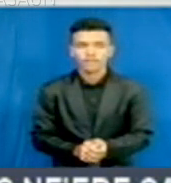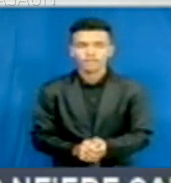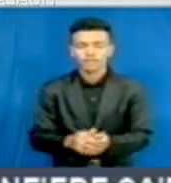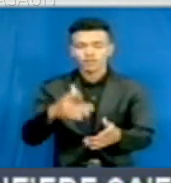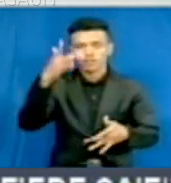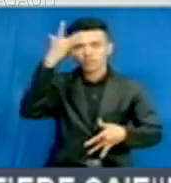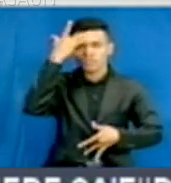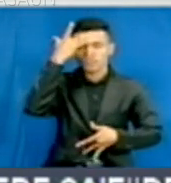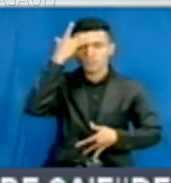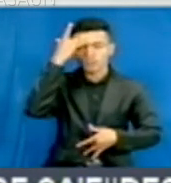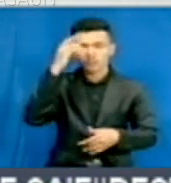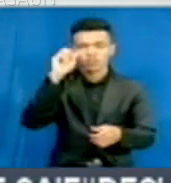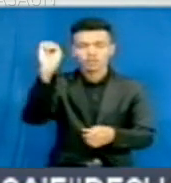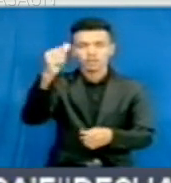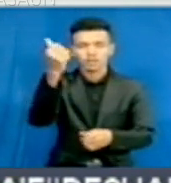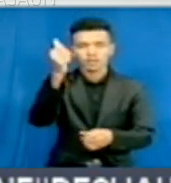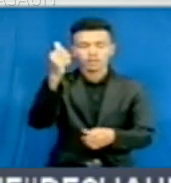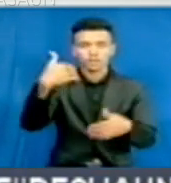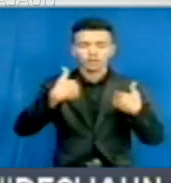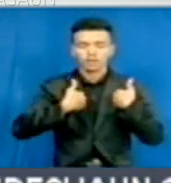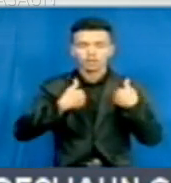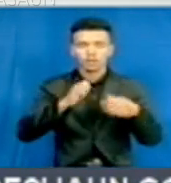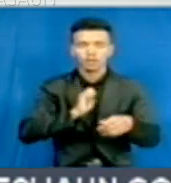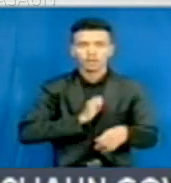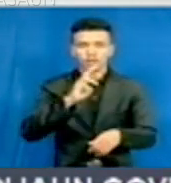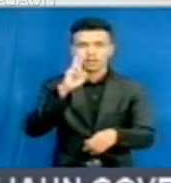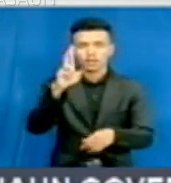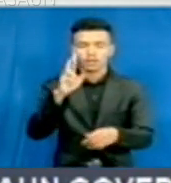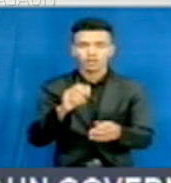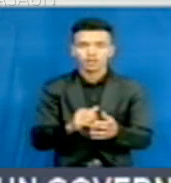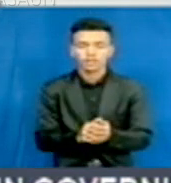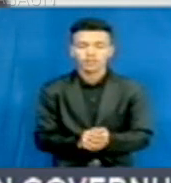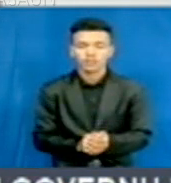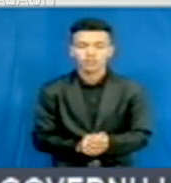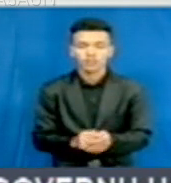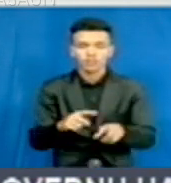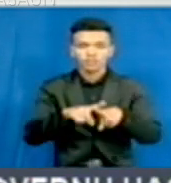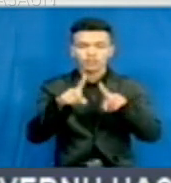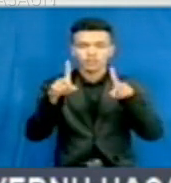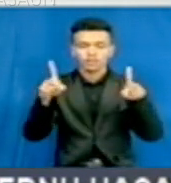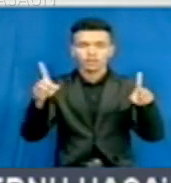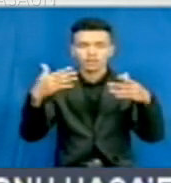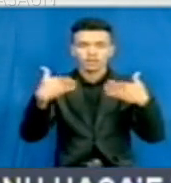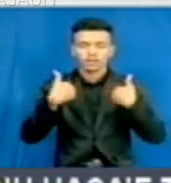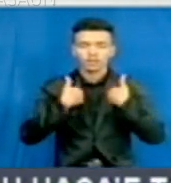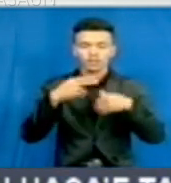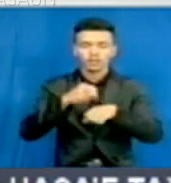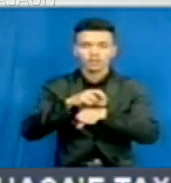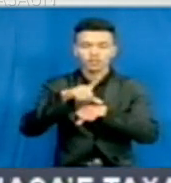moras categoria sanulo ne vem aqui Hermera, né? Parece que lá os Hermera led me veja a nível